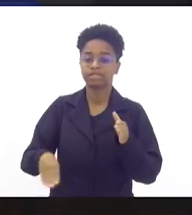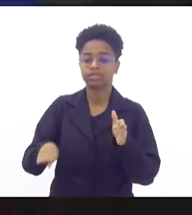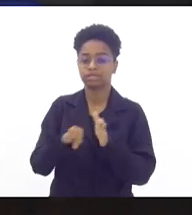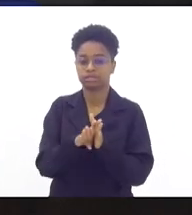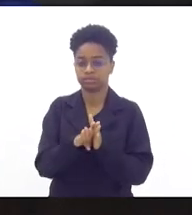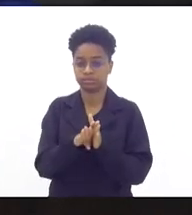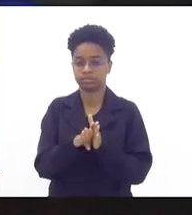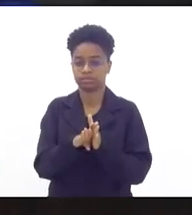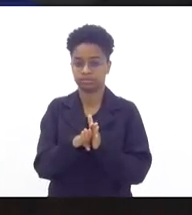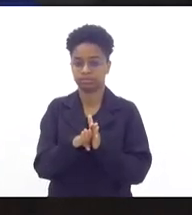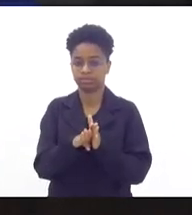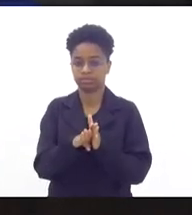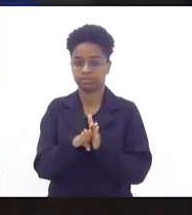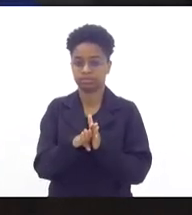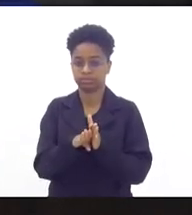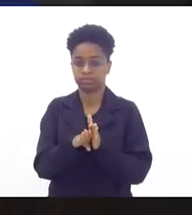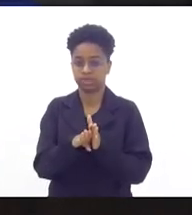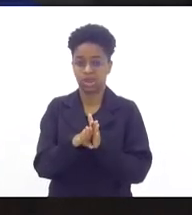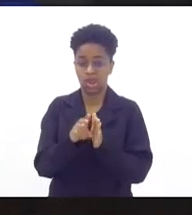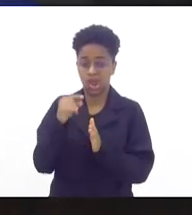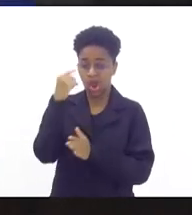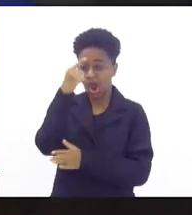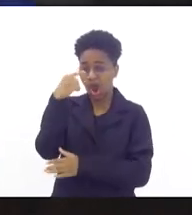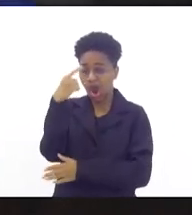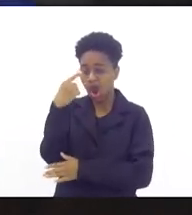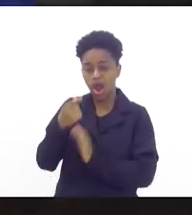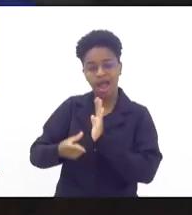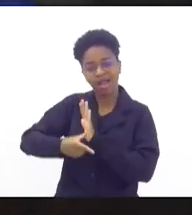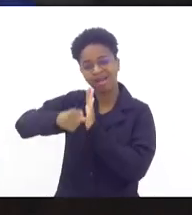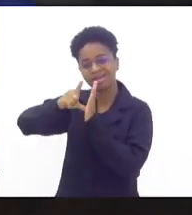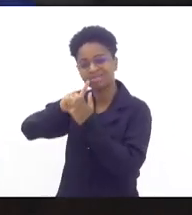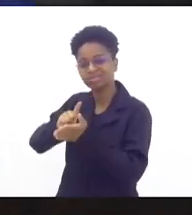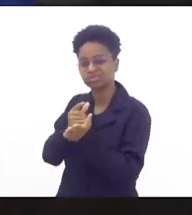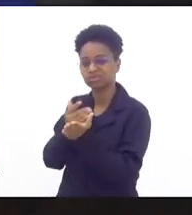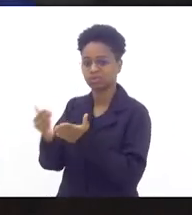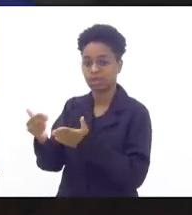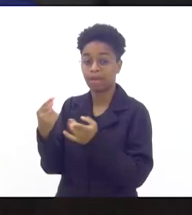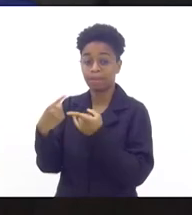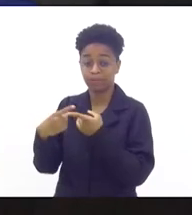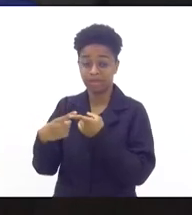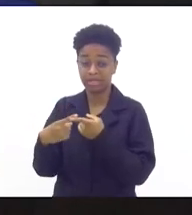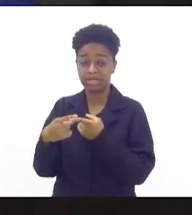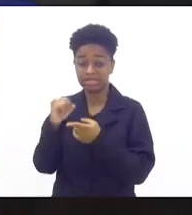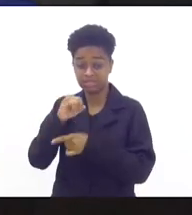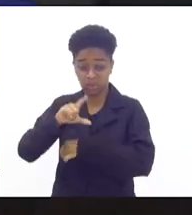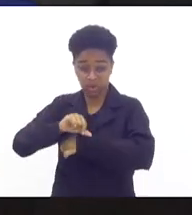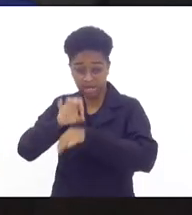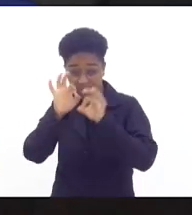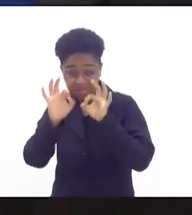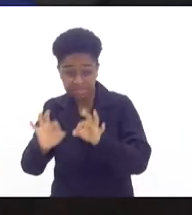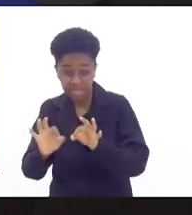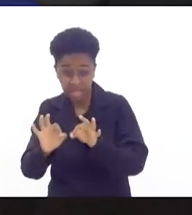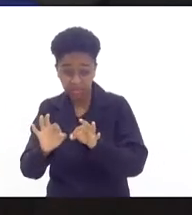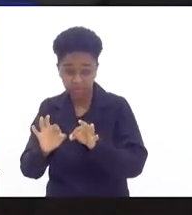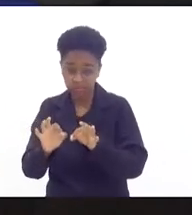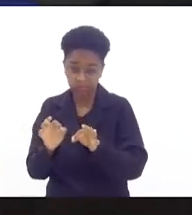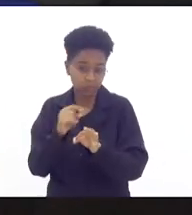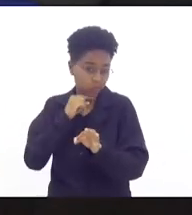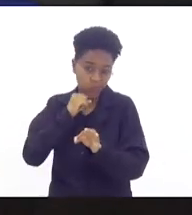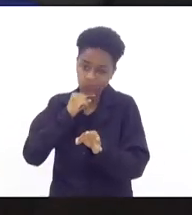Deputado BNH horas antes de começar o jogo Porque se deixar para sair no horário normal não